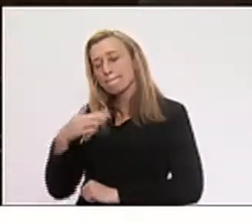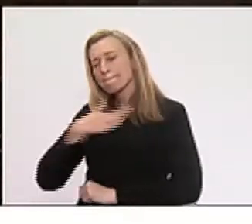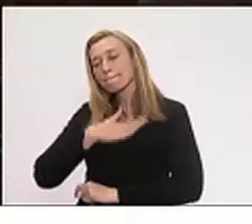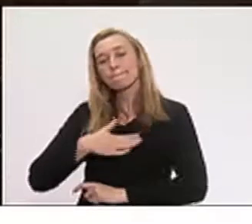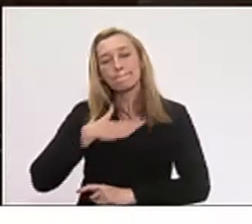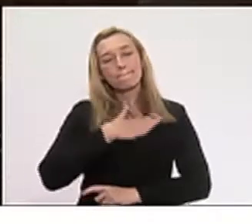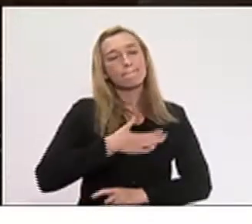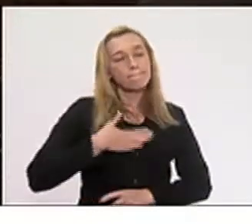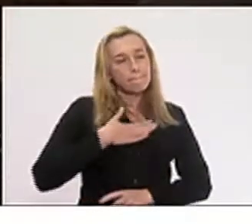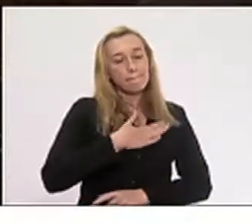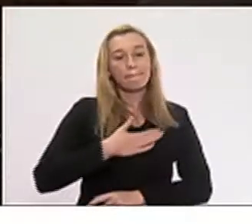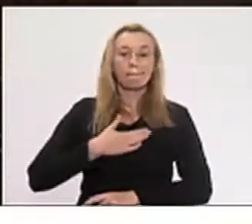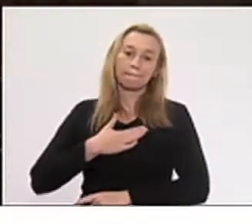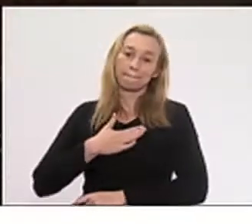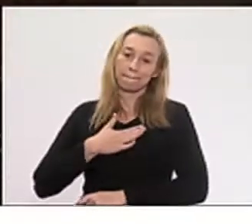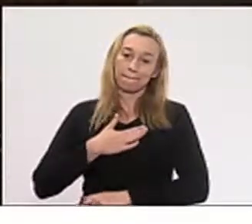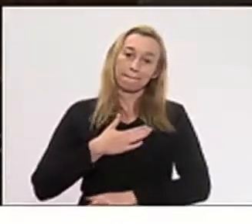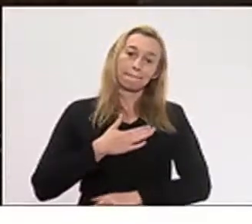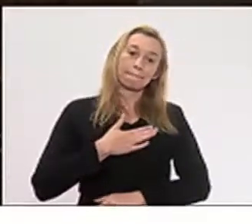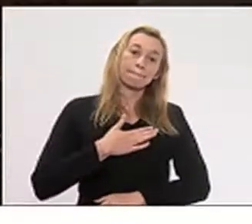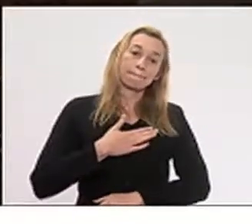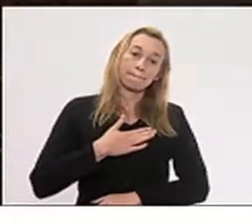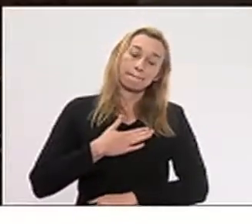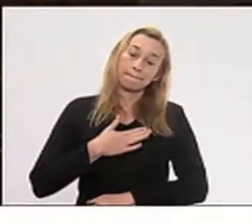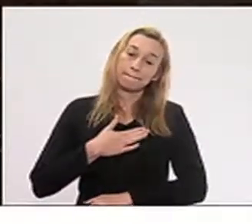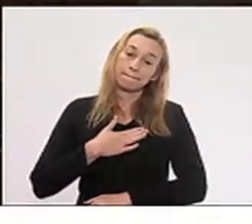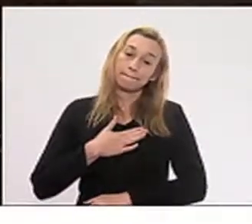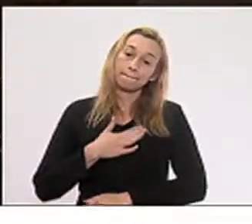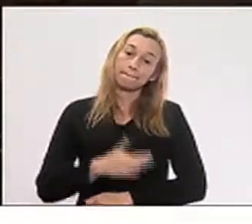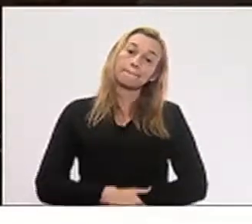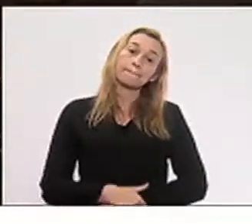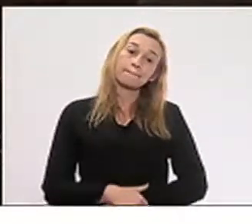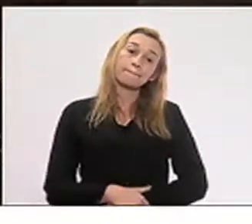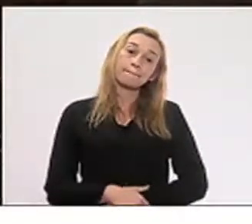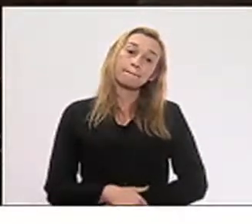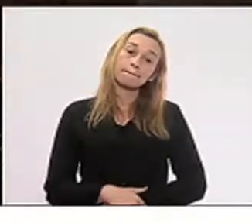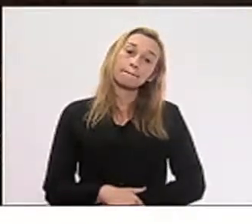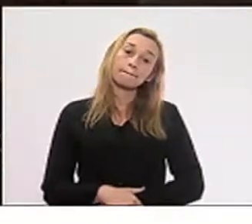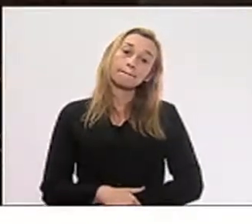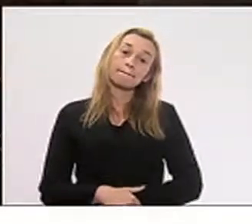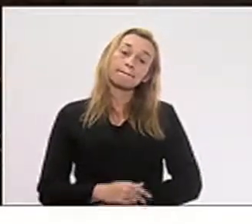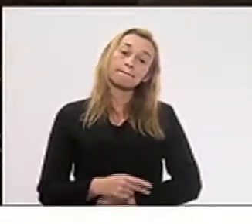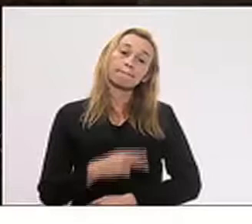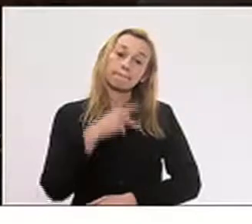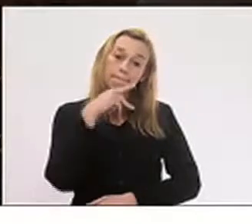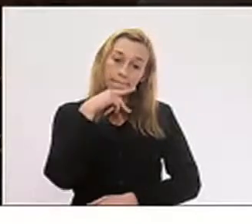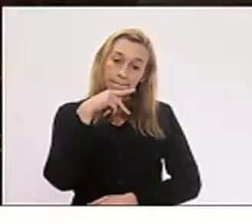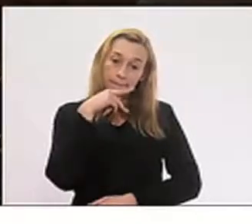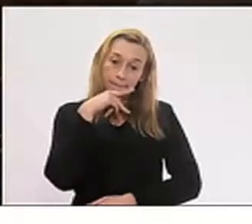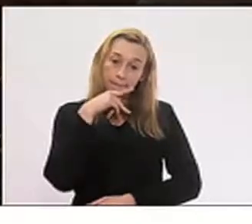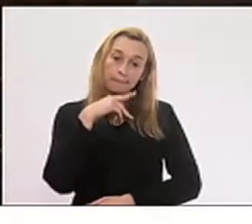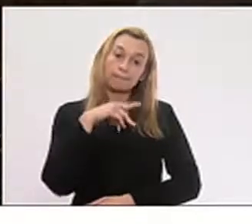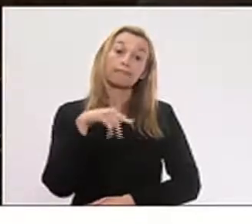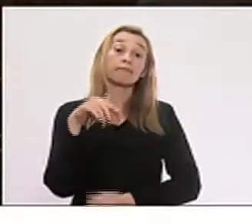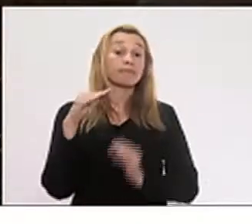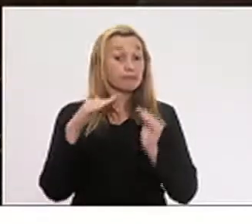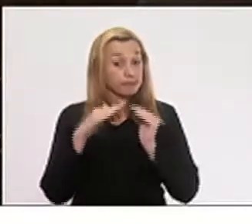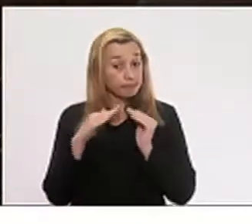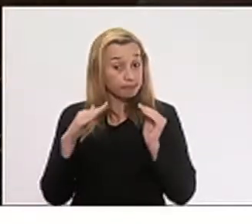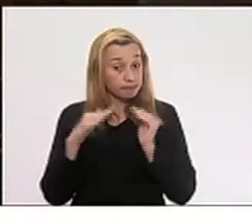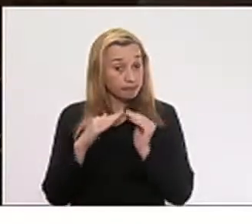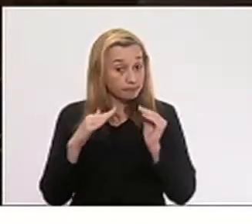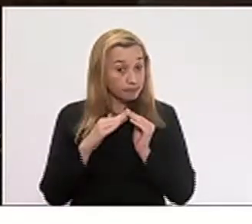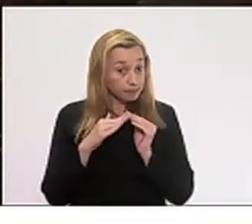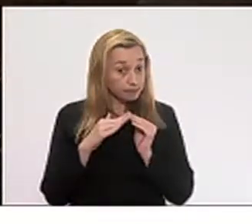gostaria imensamente que o Parlamento, esta casa,